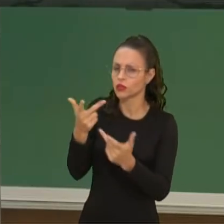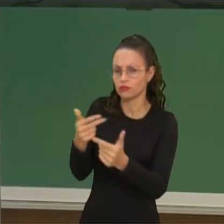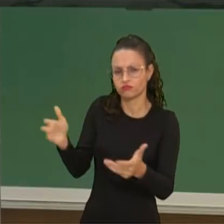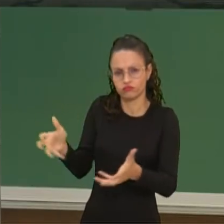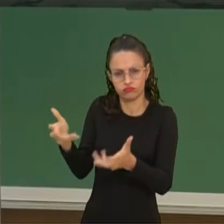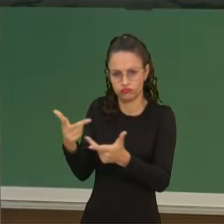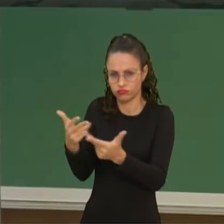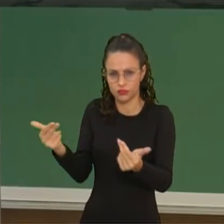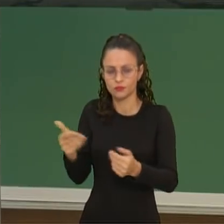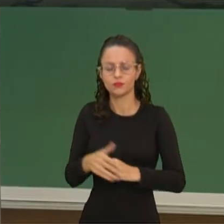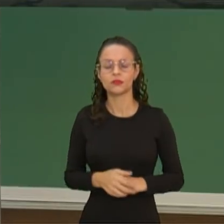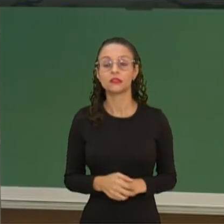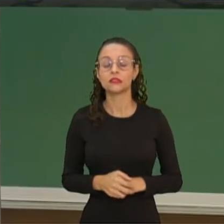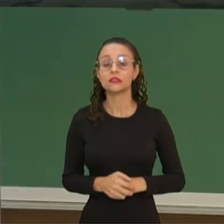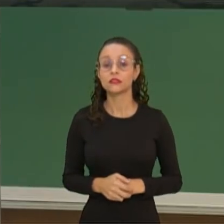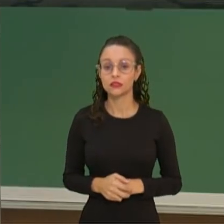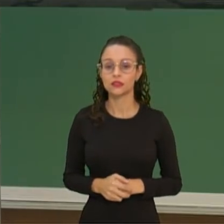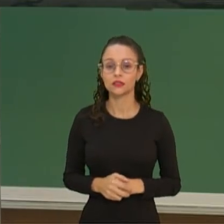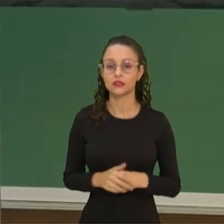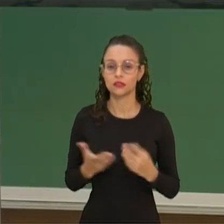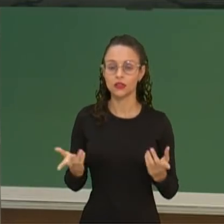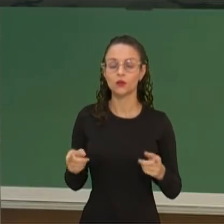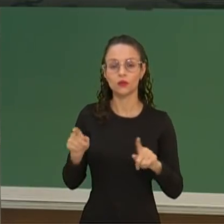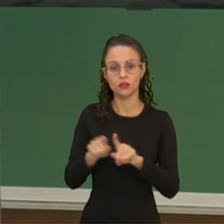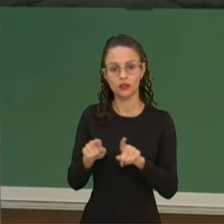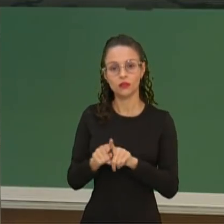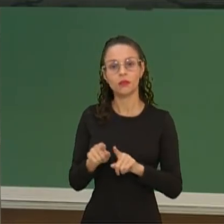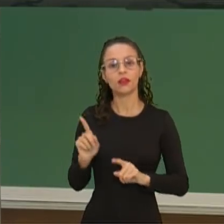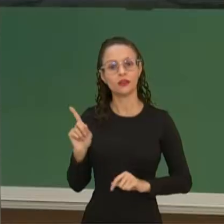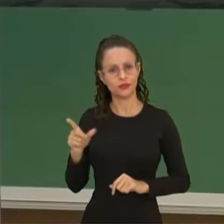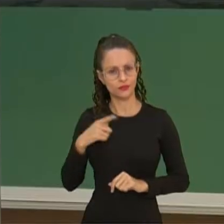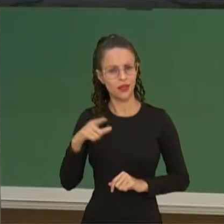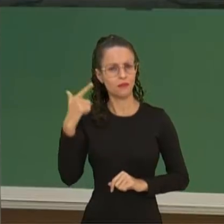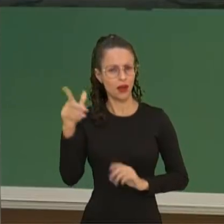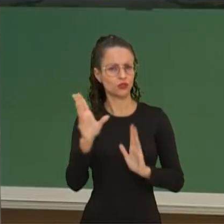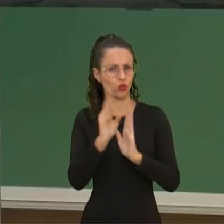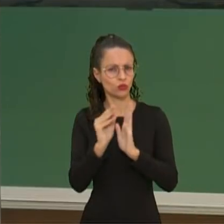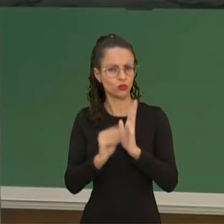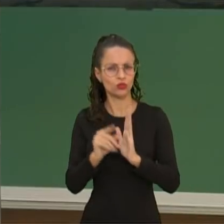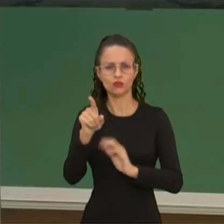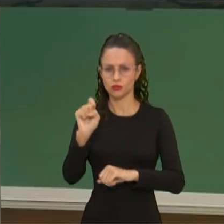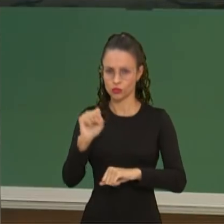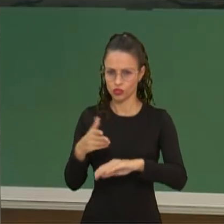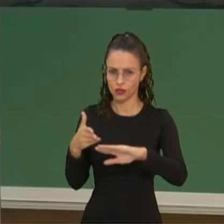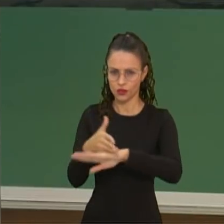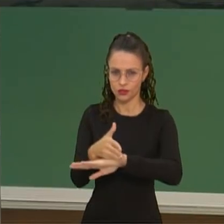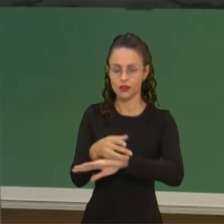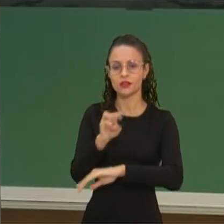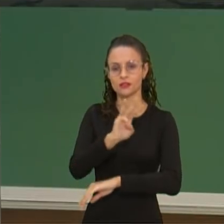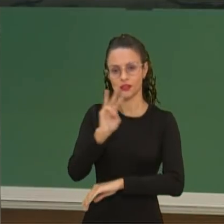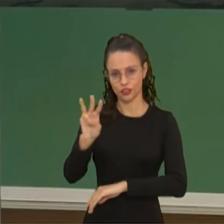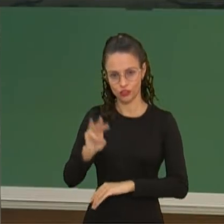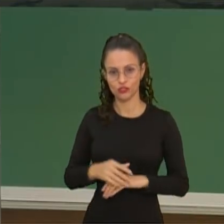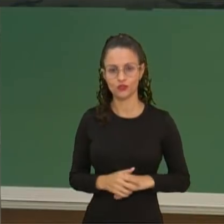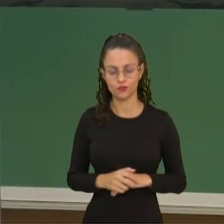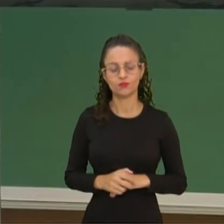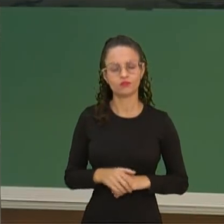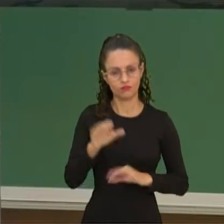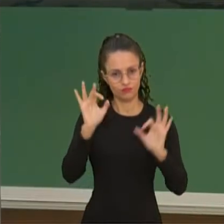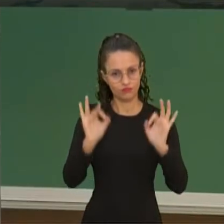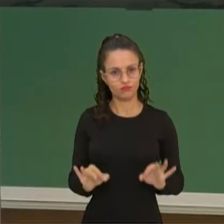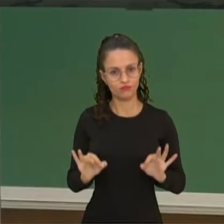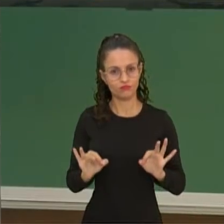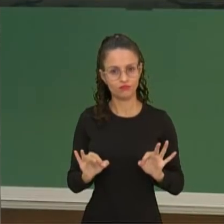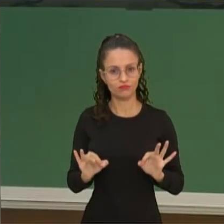legumes, hortaliças. Então, além desse conteúdo, tem muito mais coisa lá. Então, acessa lá depois, que com certeza